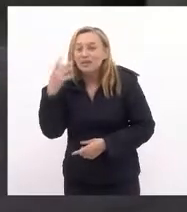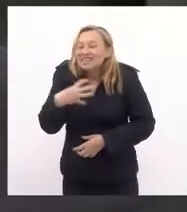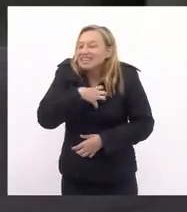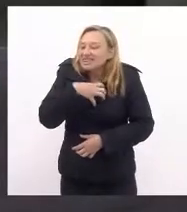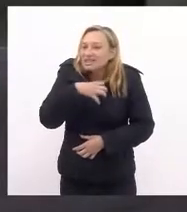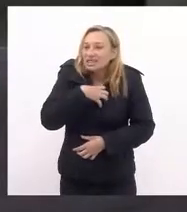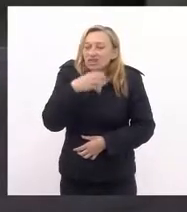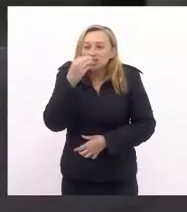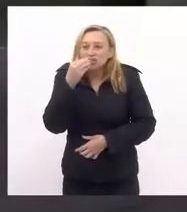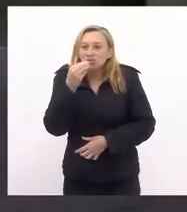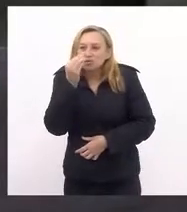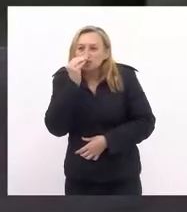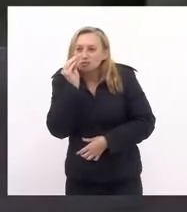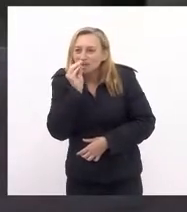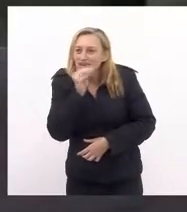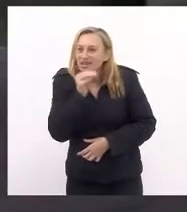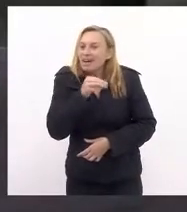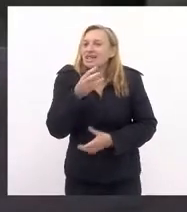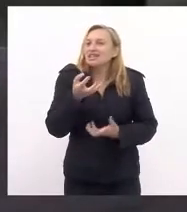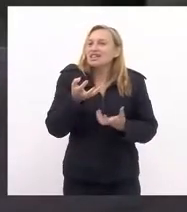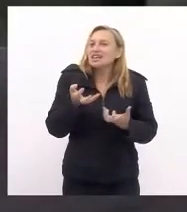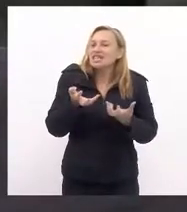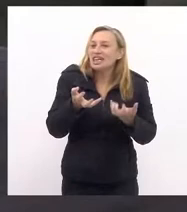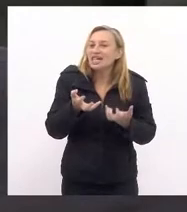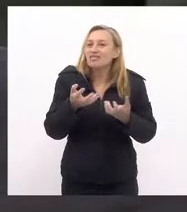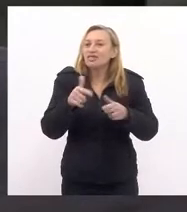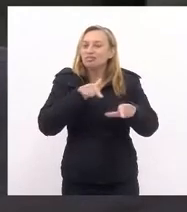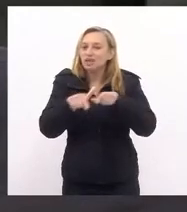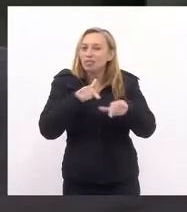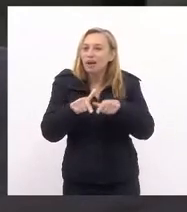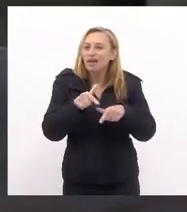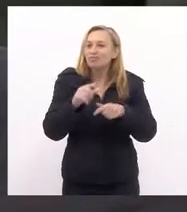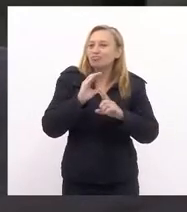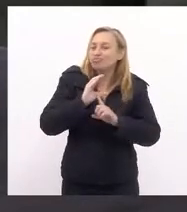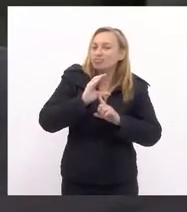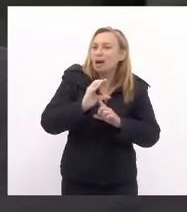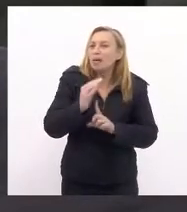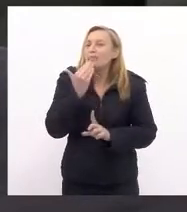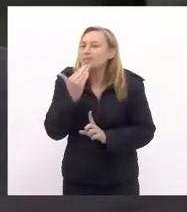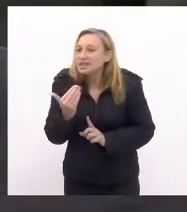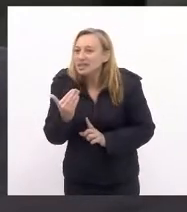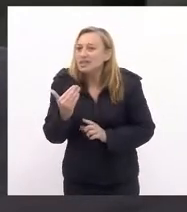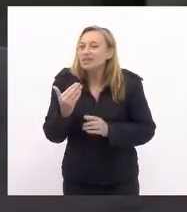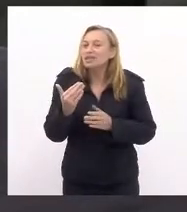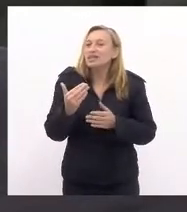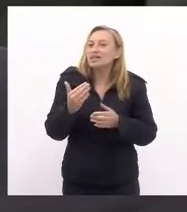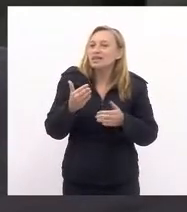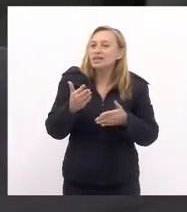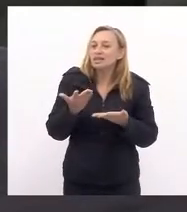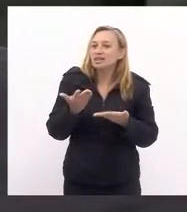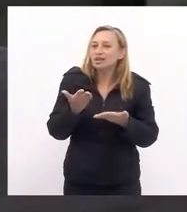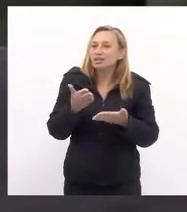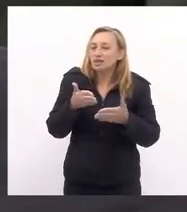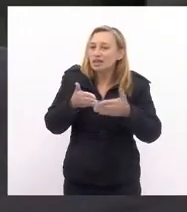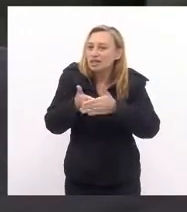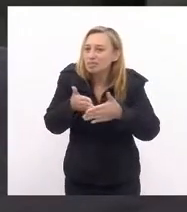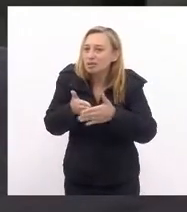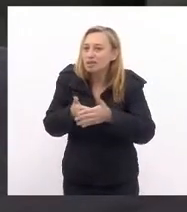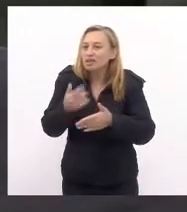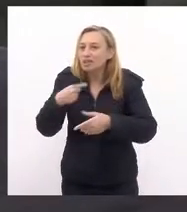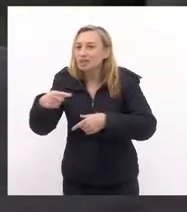sentindo discriminado, querendo fazer o trabalho de capelão, sendo impedido de entrar nos hospitais, eu sempre